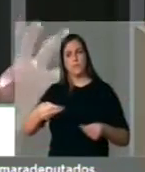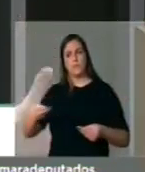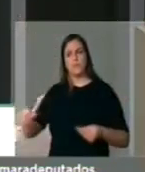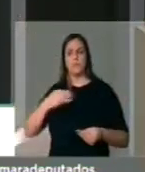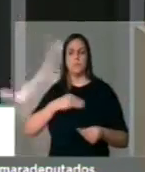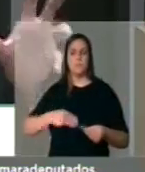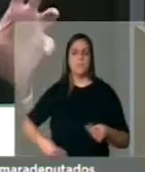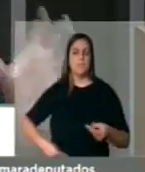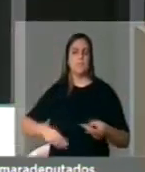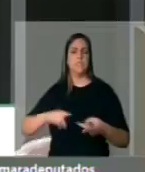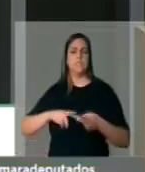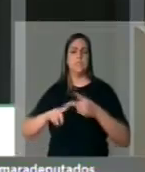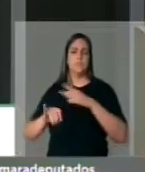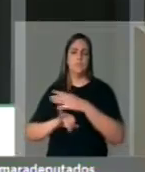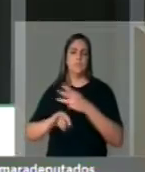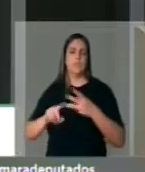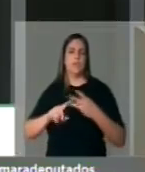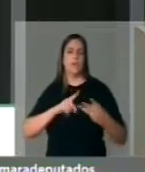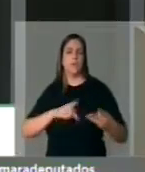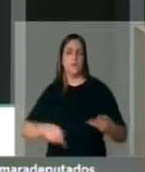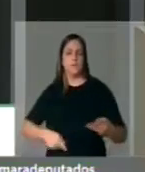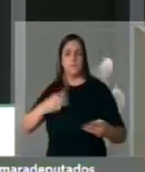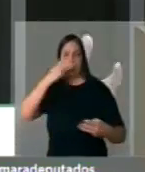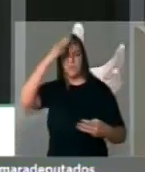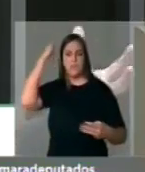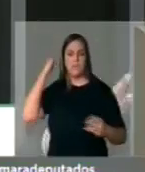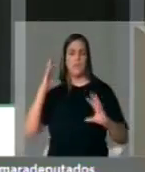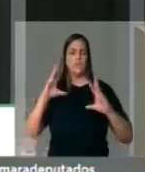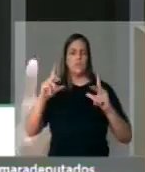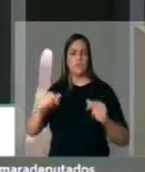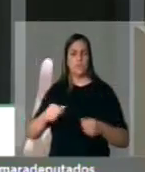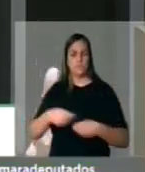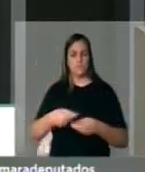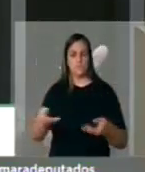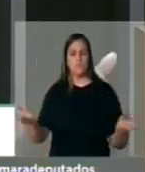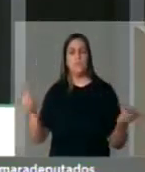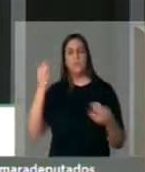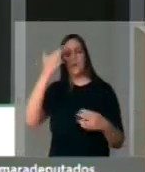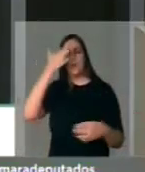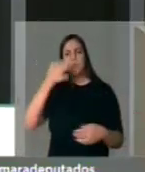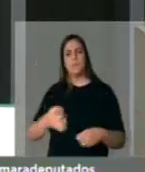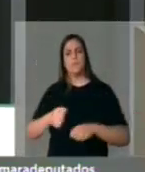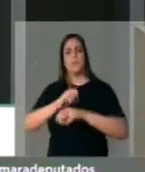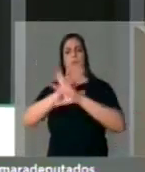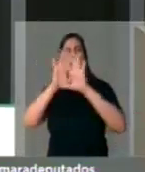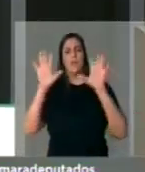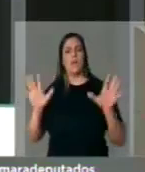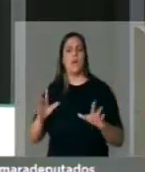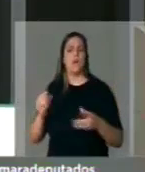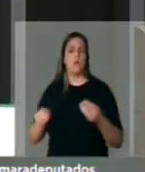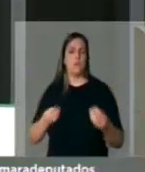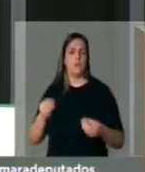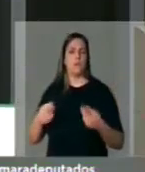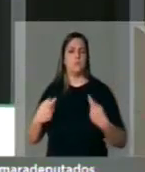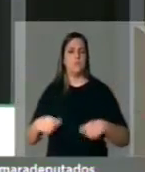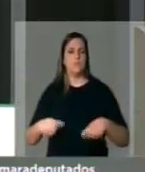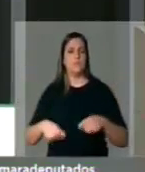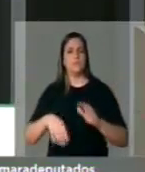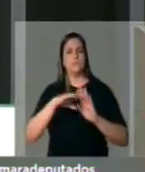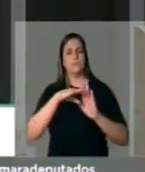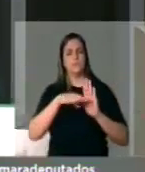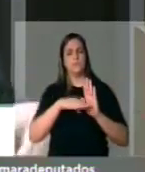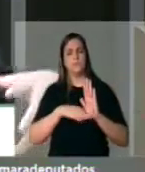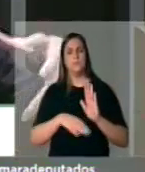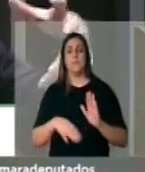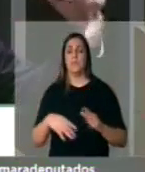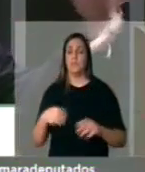República, às instituições, ao movimento sindical, que possam ter essa compreensão e nos ajudar a restituir essas políticas